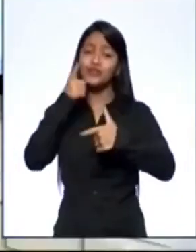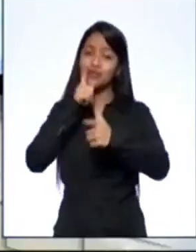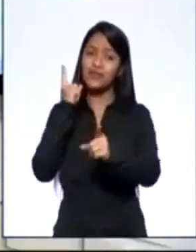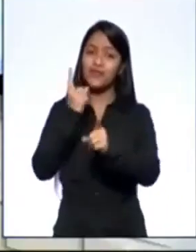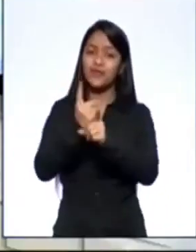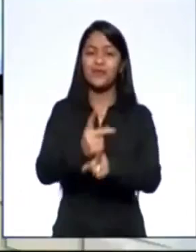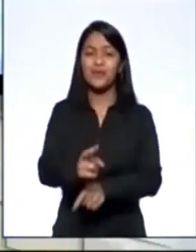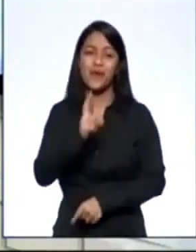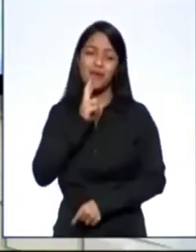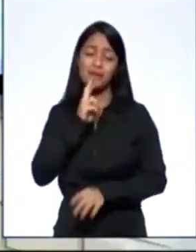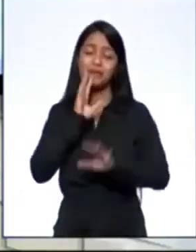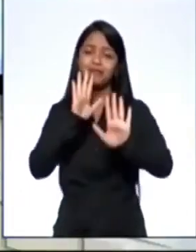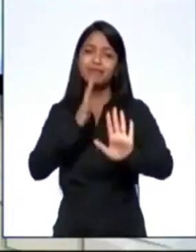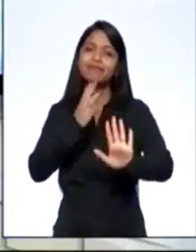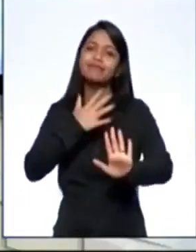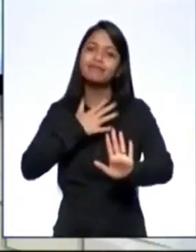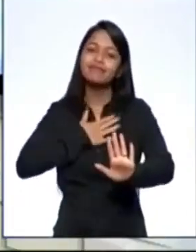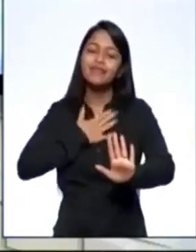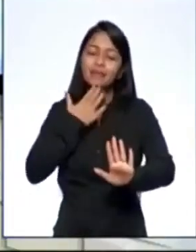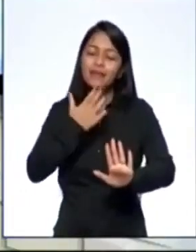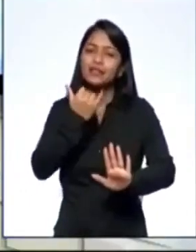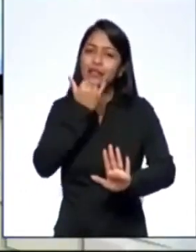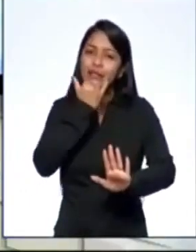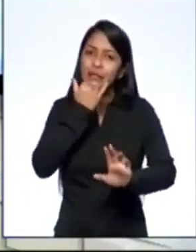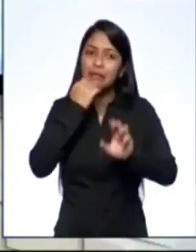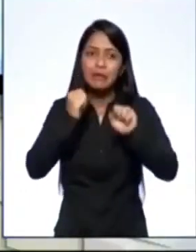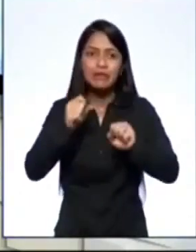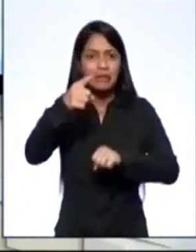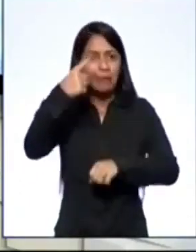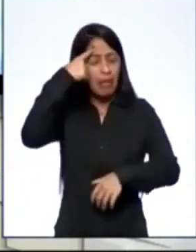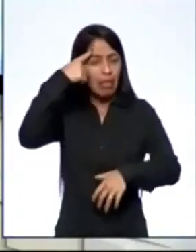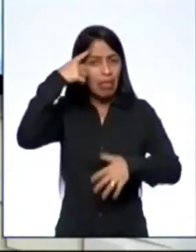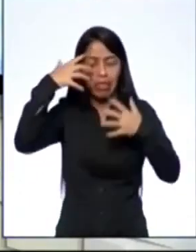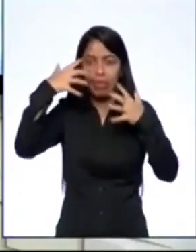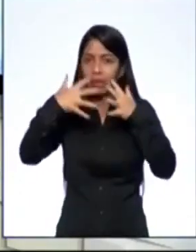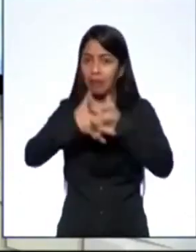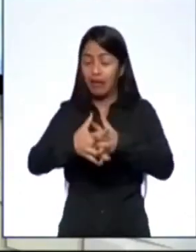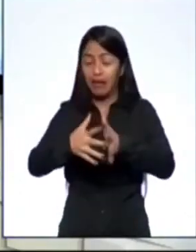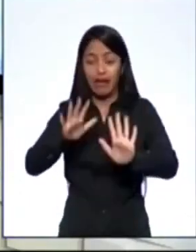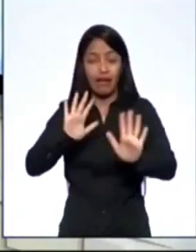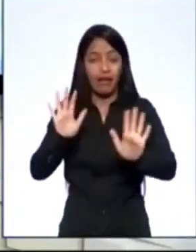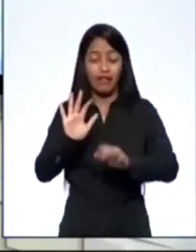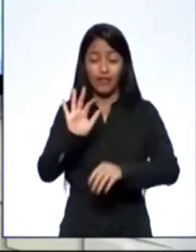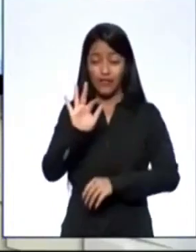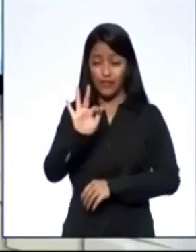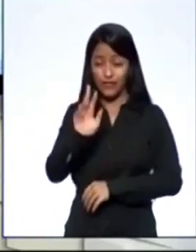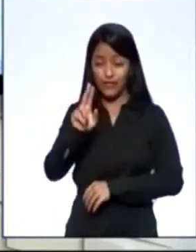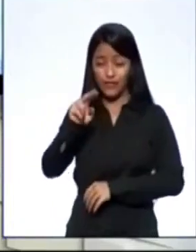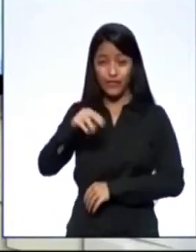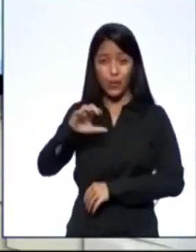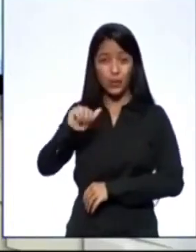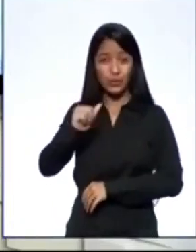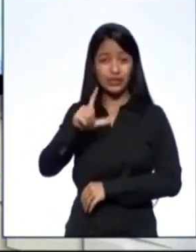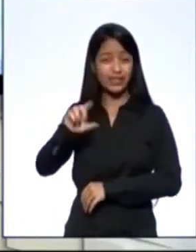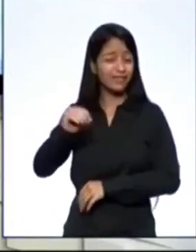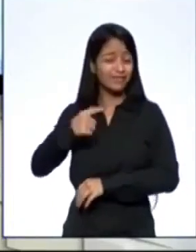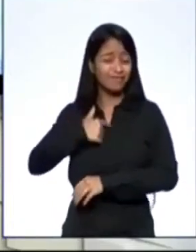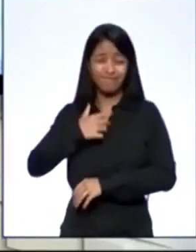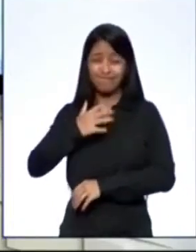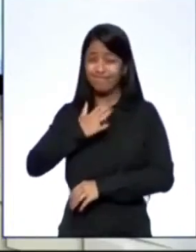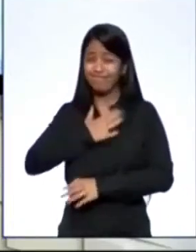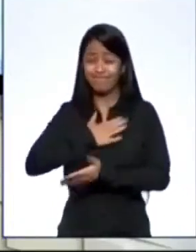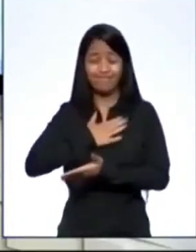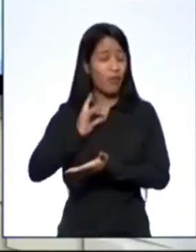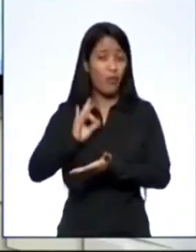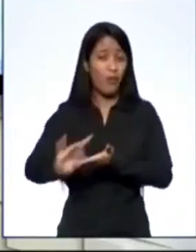eu peço perdão porque se deve tá aí assim eu não gosto de função aí alguém aí do seu lado né